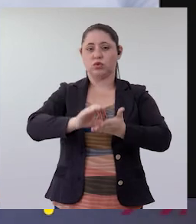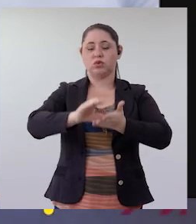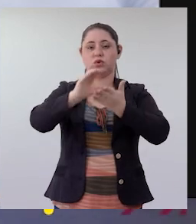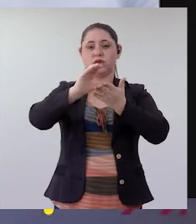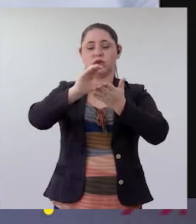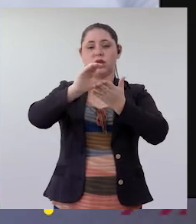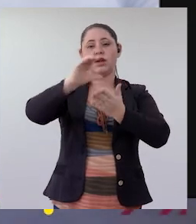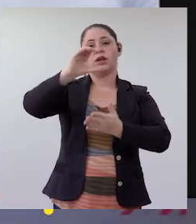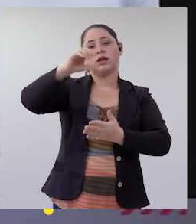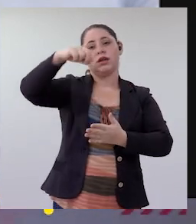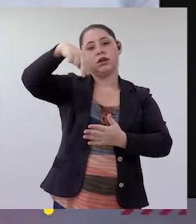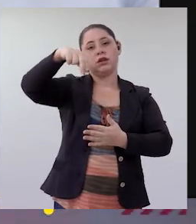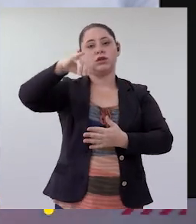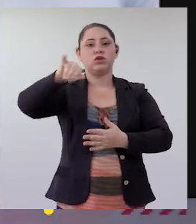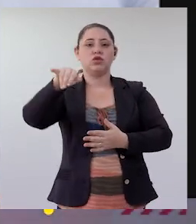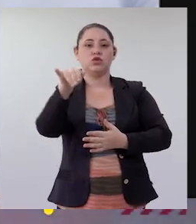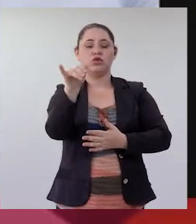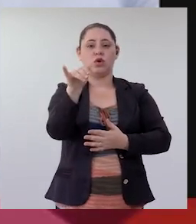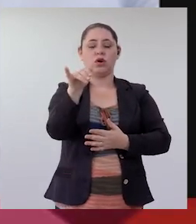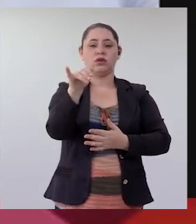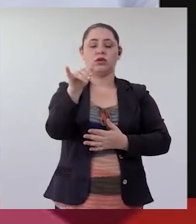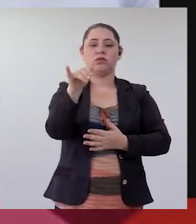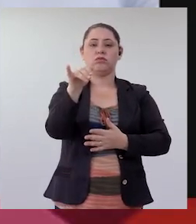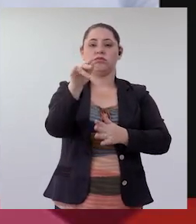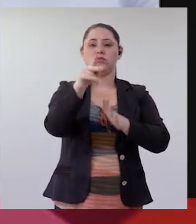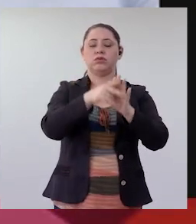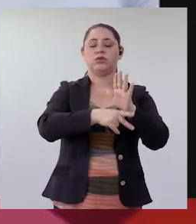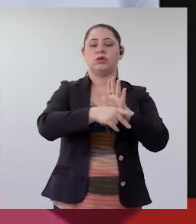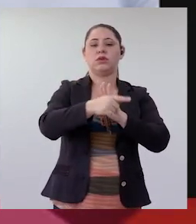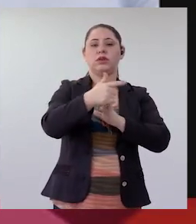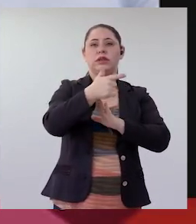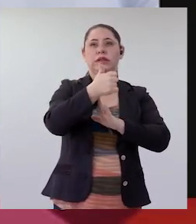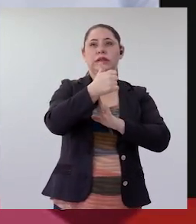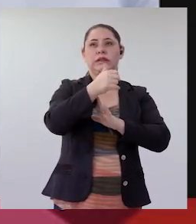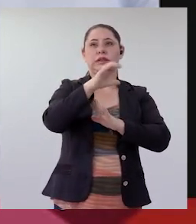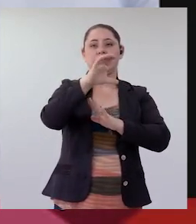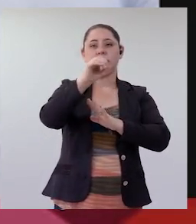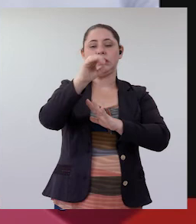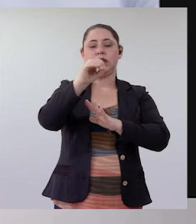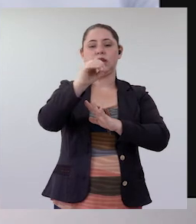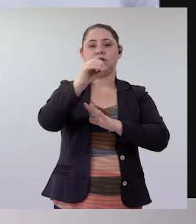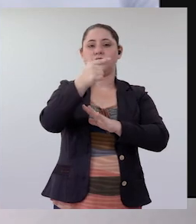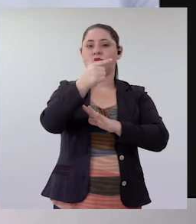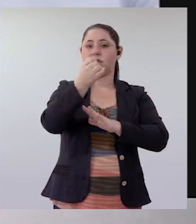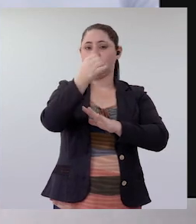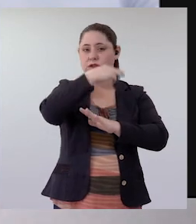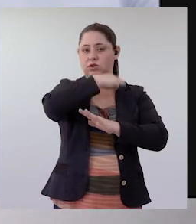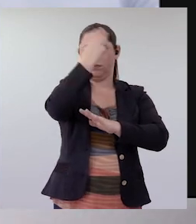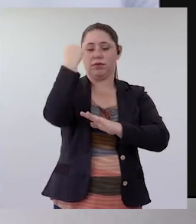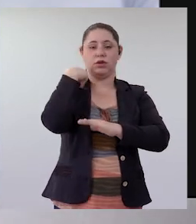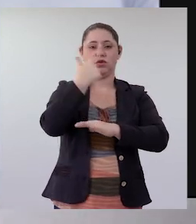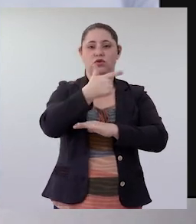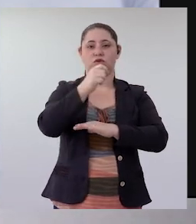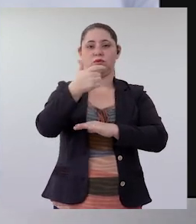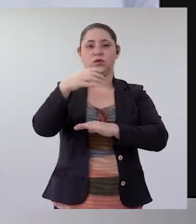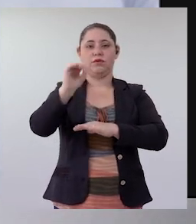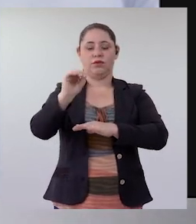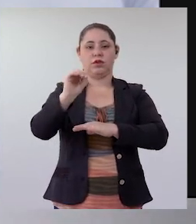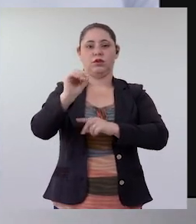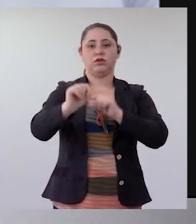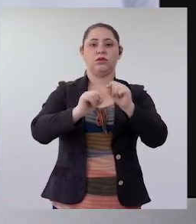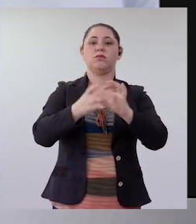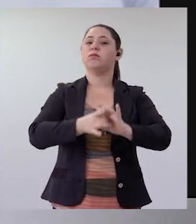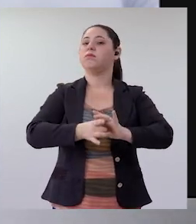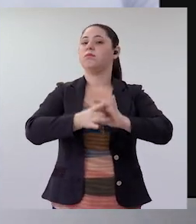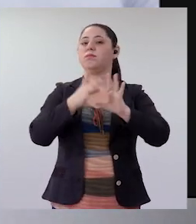pelo CNJ, através do provimento 100, que é de 26 de maio, agora de 2020, e